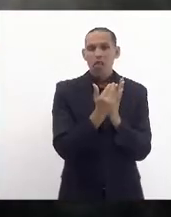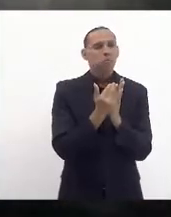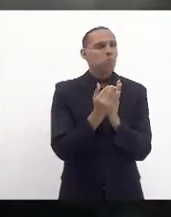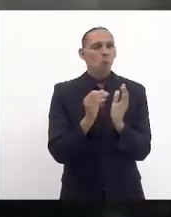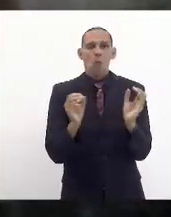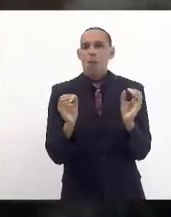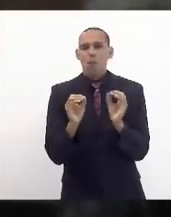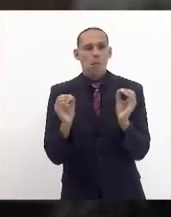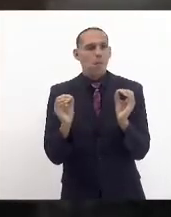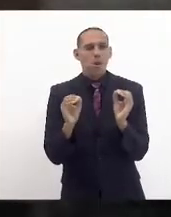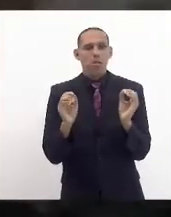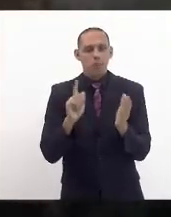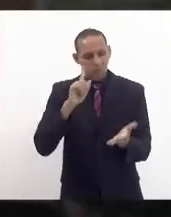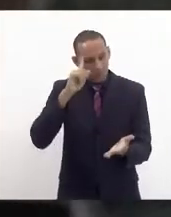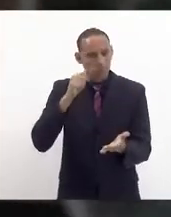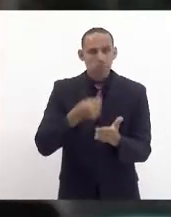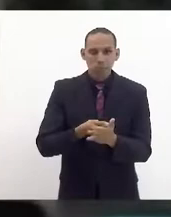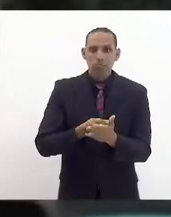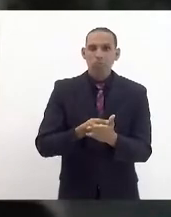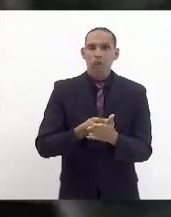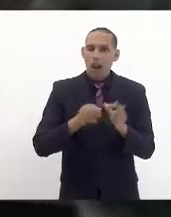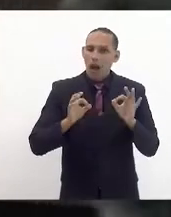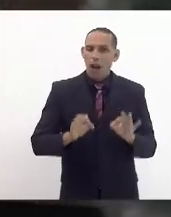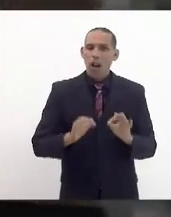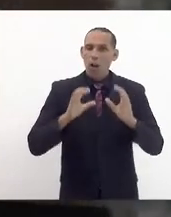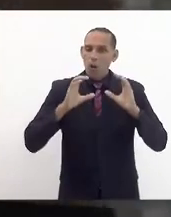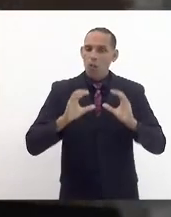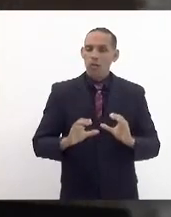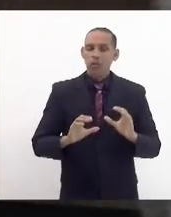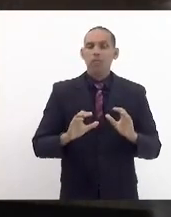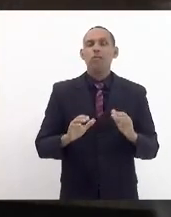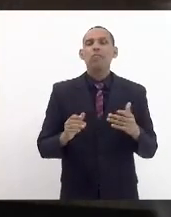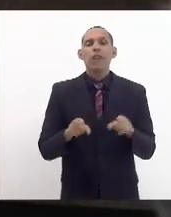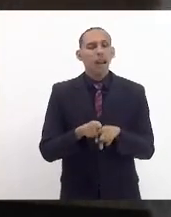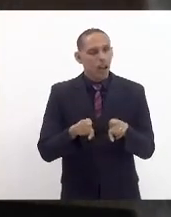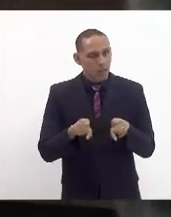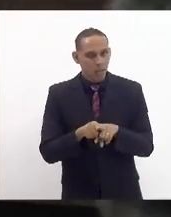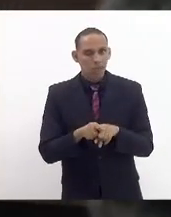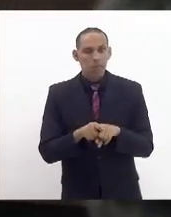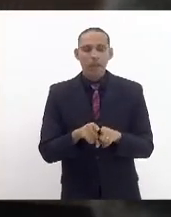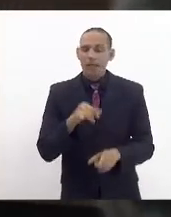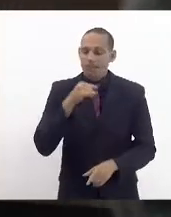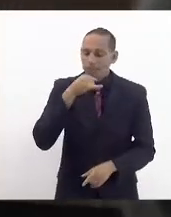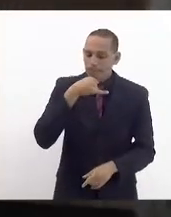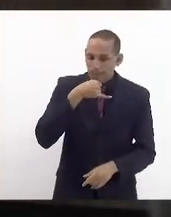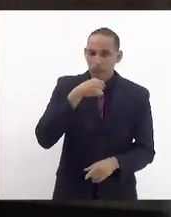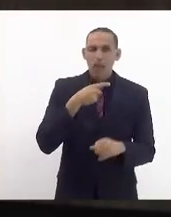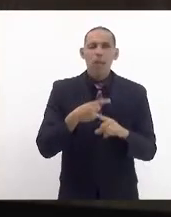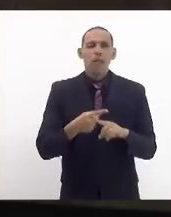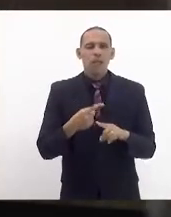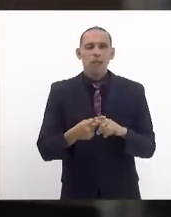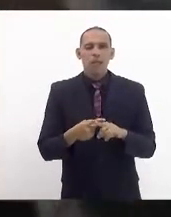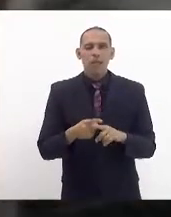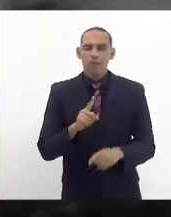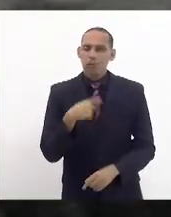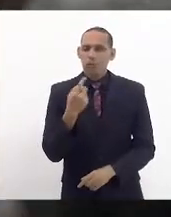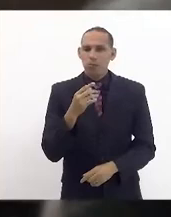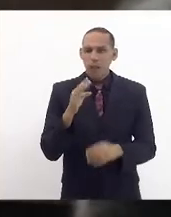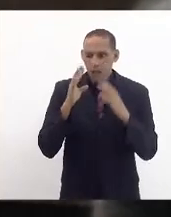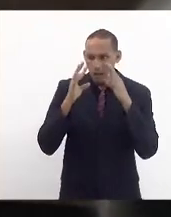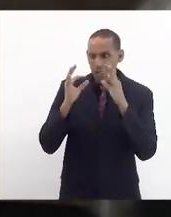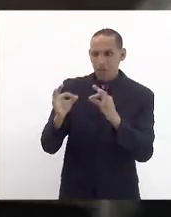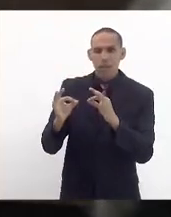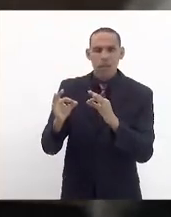foi determinado no termo de ajuste de conduta. E deixar aqui também o nosso lamento, porque o que nós